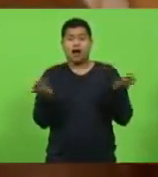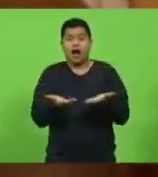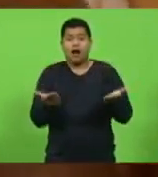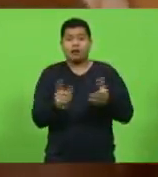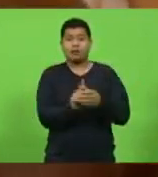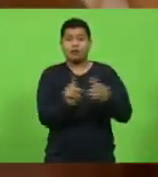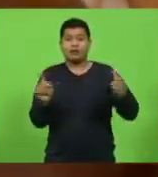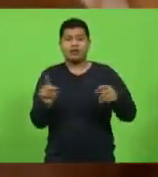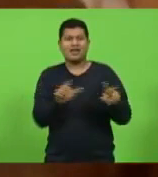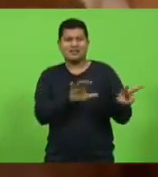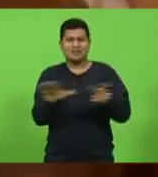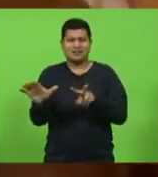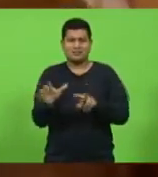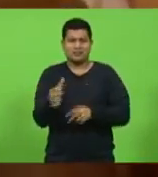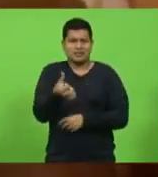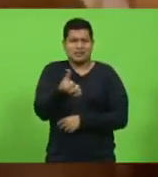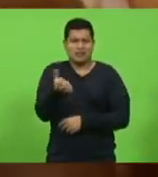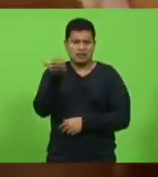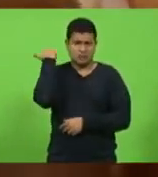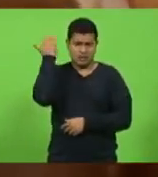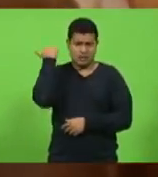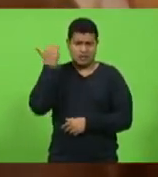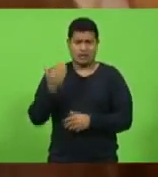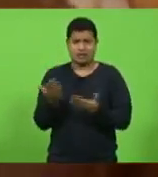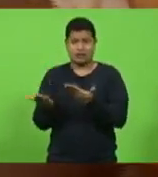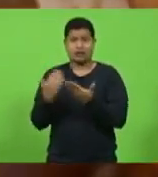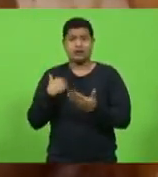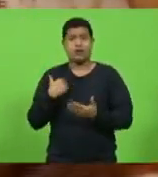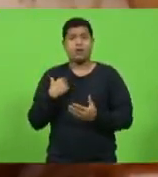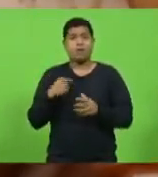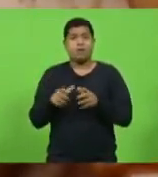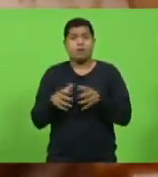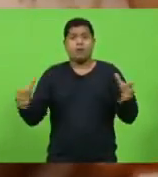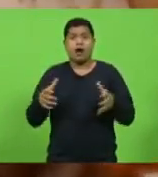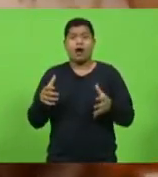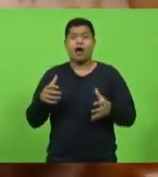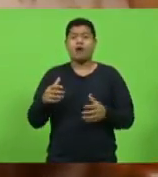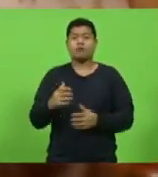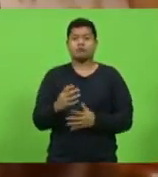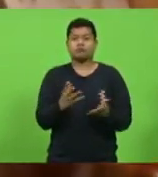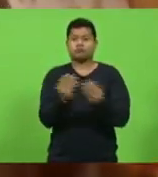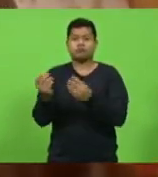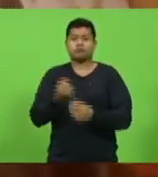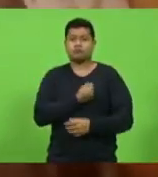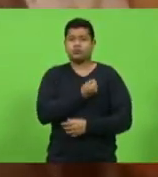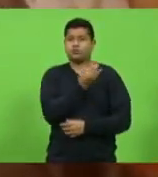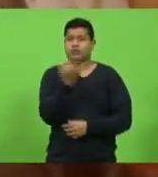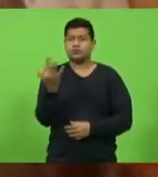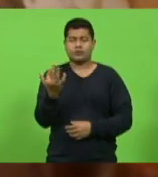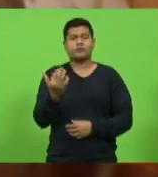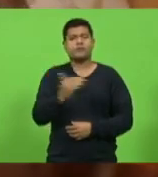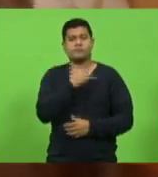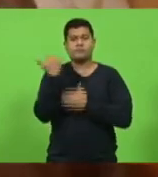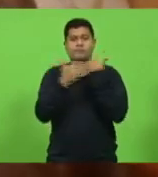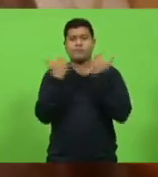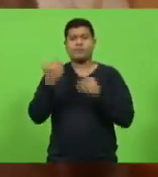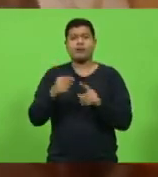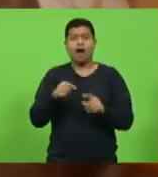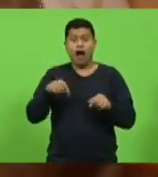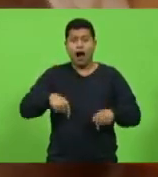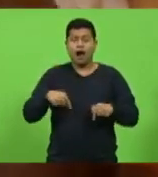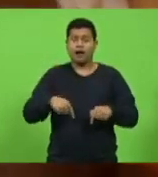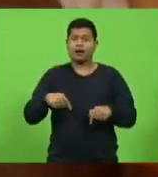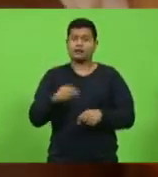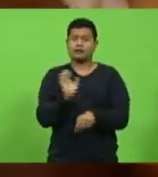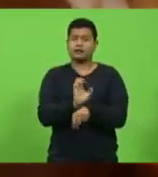6 semanas, foi o dia de maior número de mortes no estado por Covid. Eu não preciso me emocionar aqui